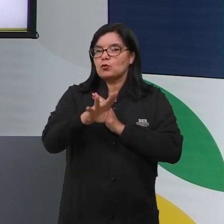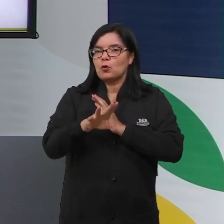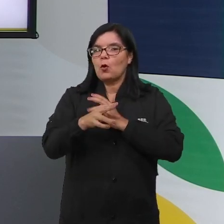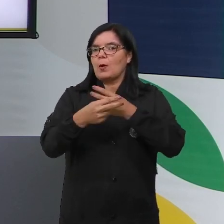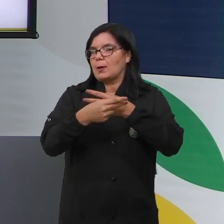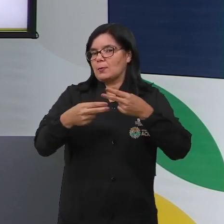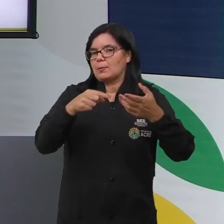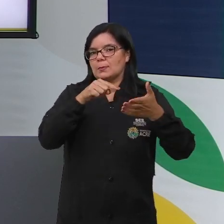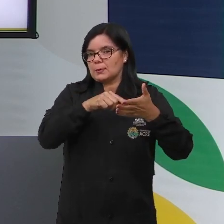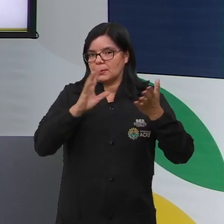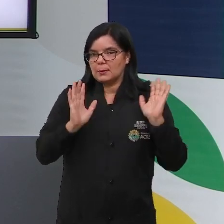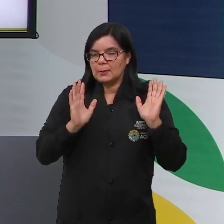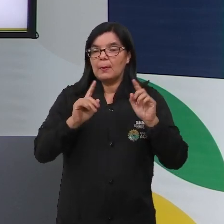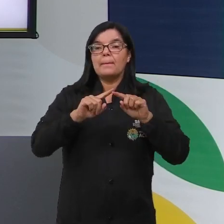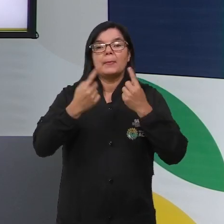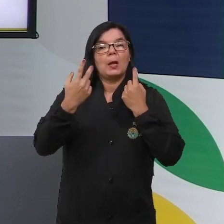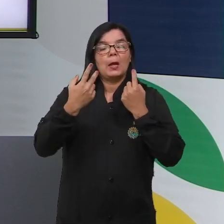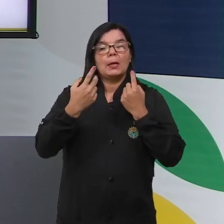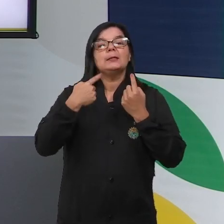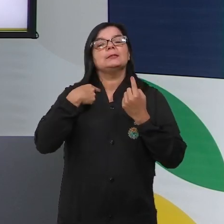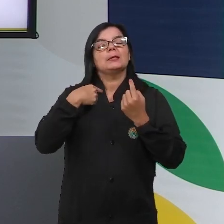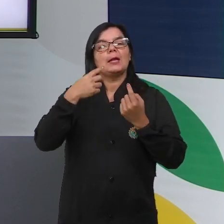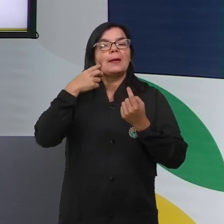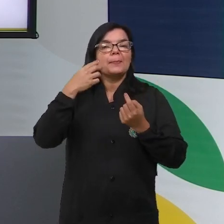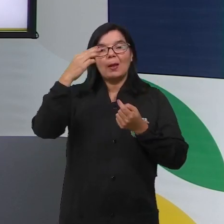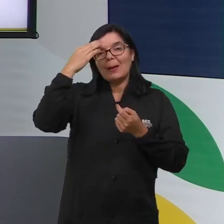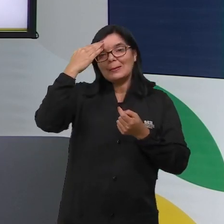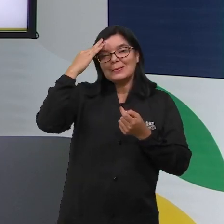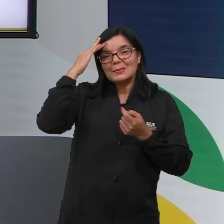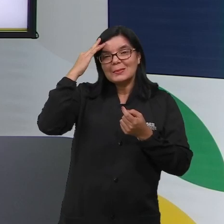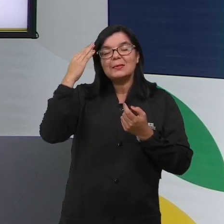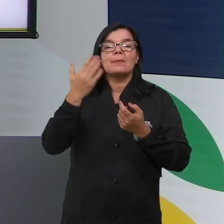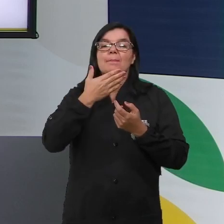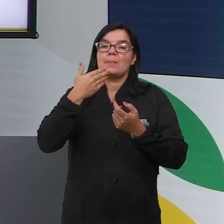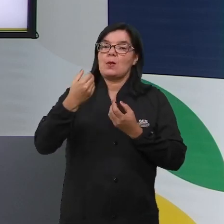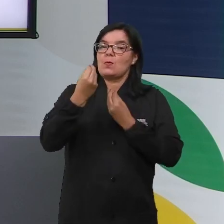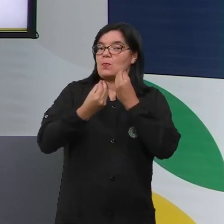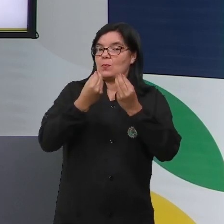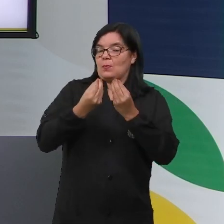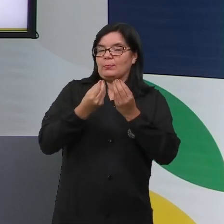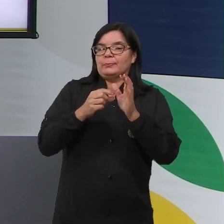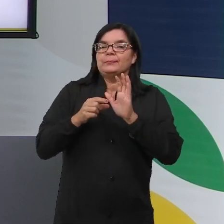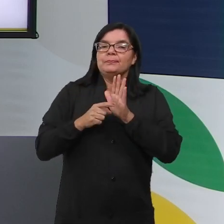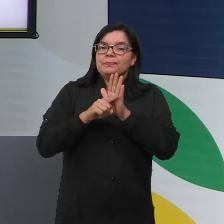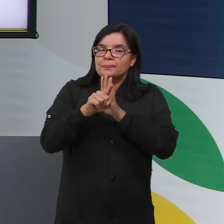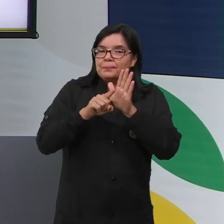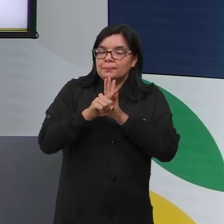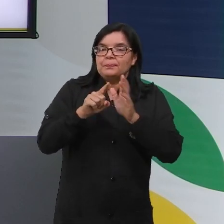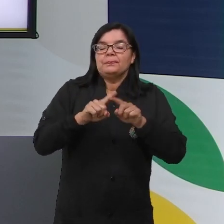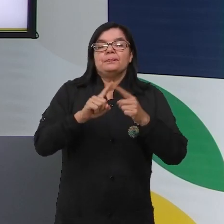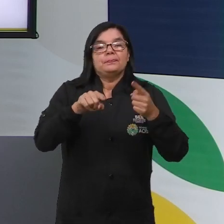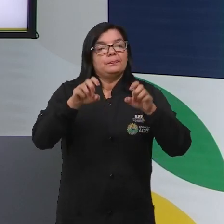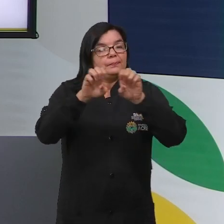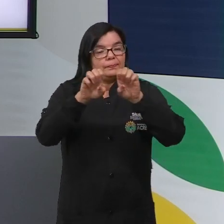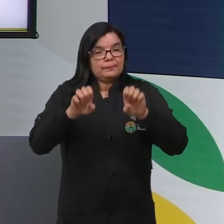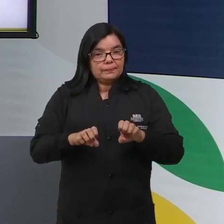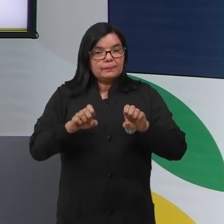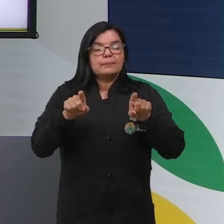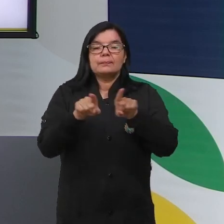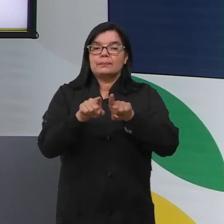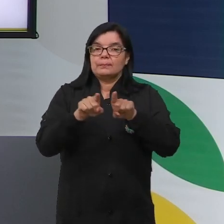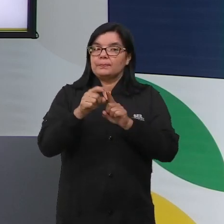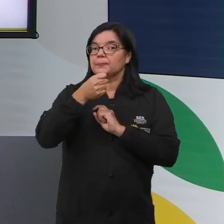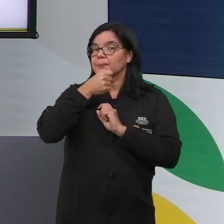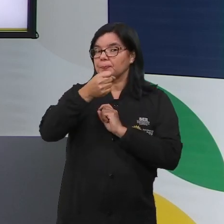somente aquilo. Elas são norteadoras para a minha entrevista. Então, essa estrutura, ela é importante para a composição